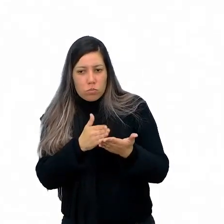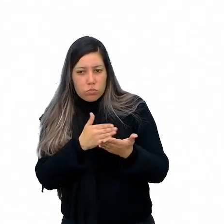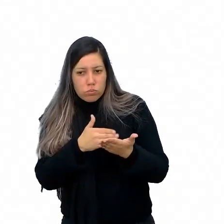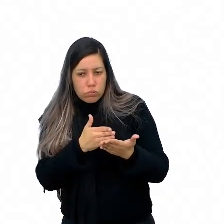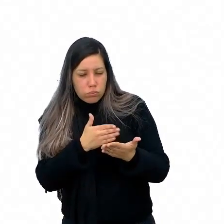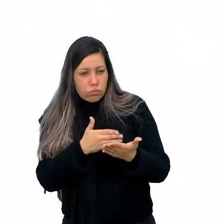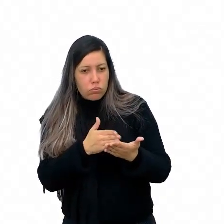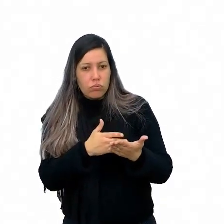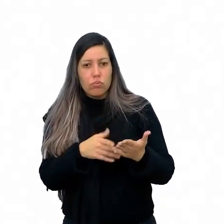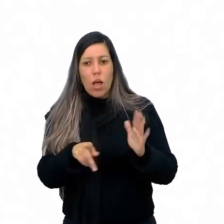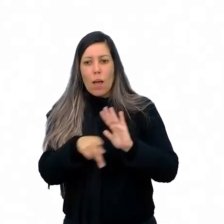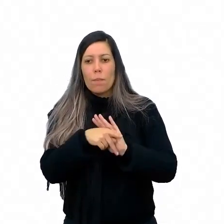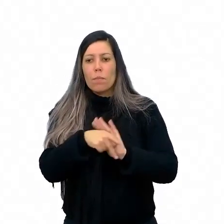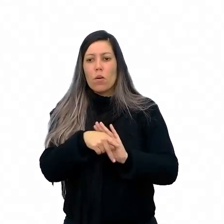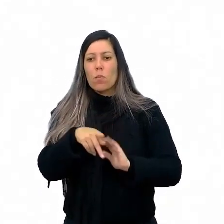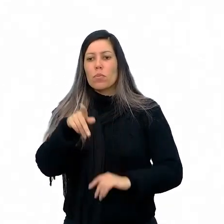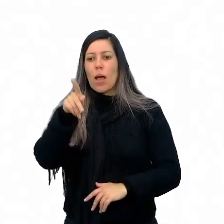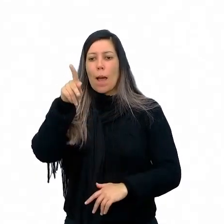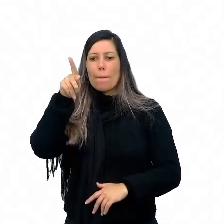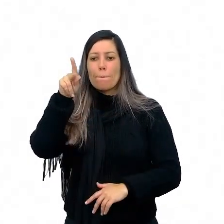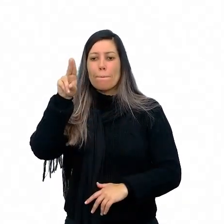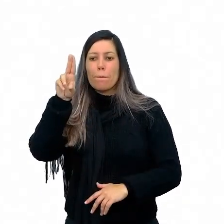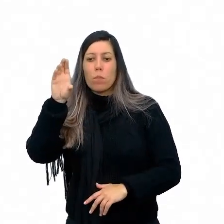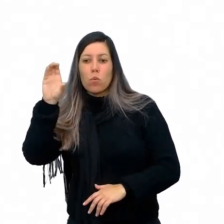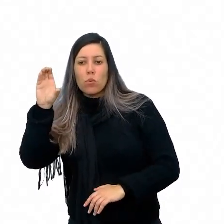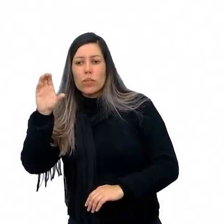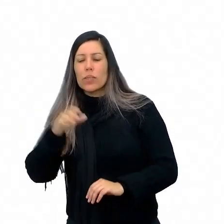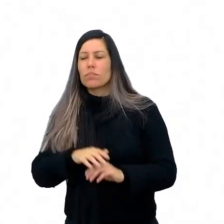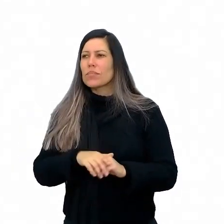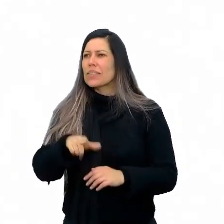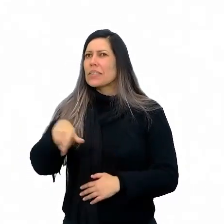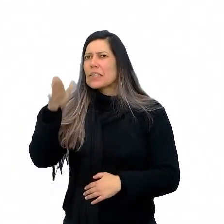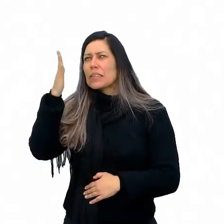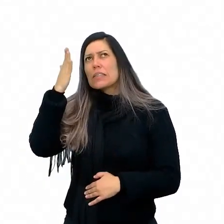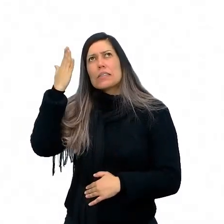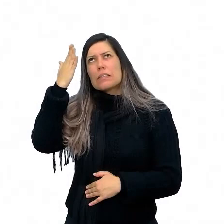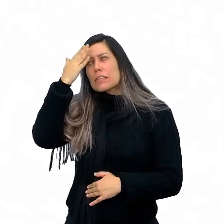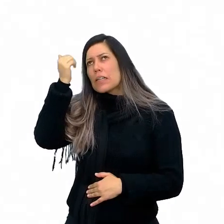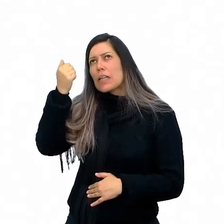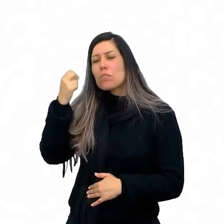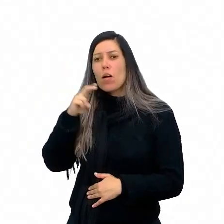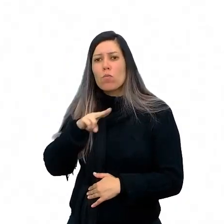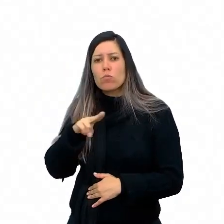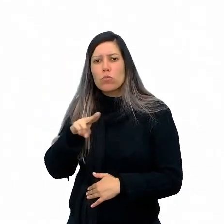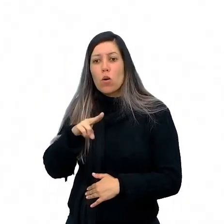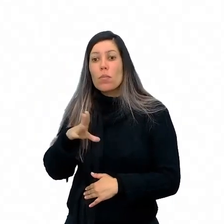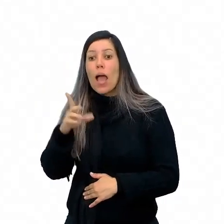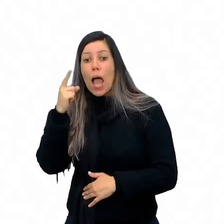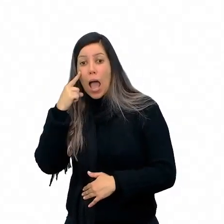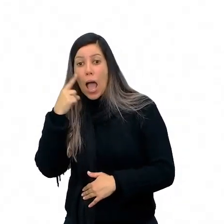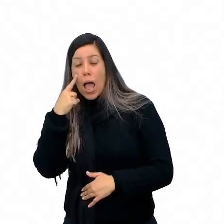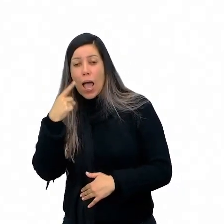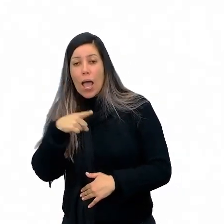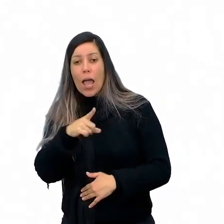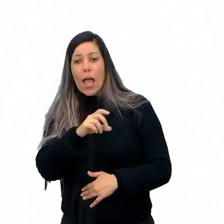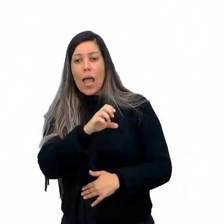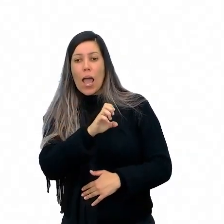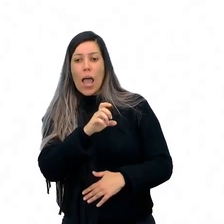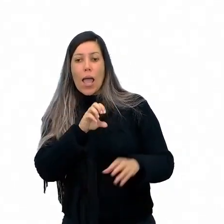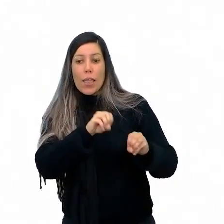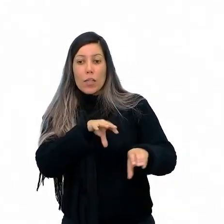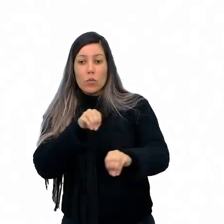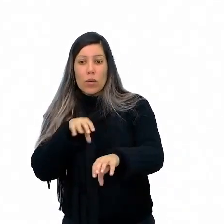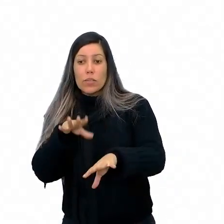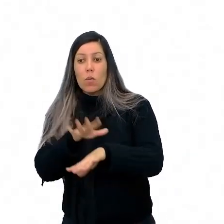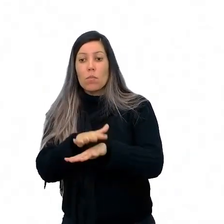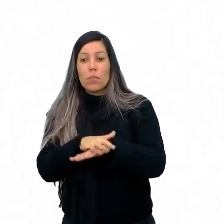eu não me engano, essa revista, pessoal, eu queria lembrar o nome dela mesmo. Ah, não, tá aqui, ó, Educação, Matemática e Pesquisa. Esse